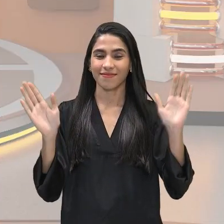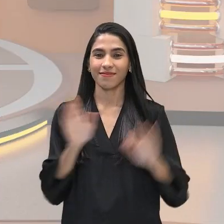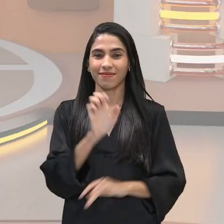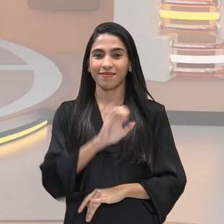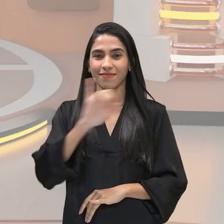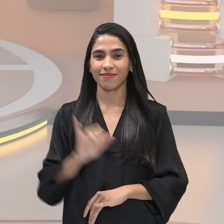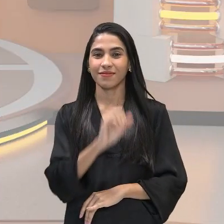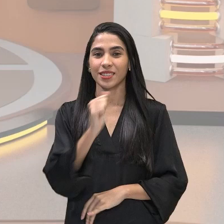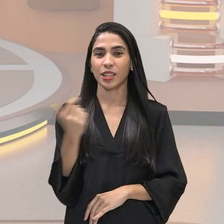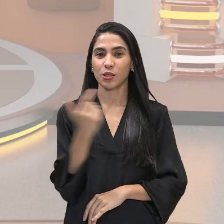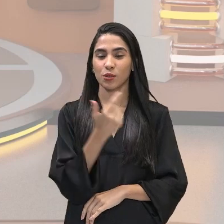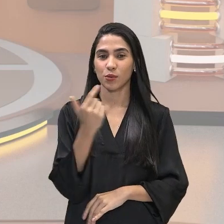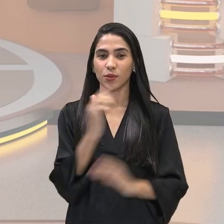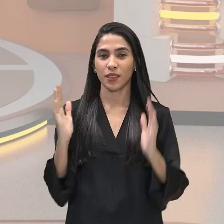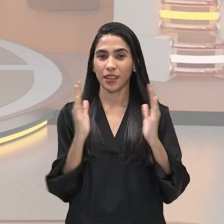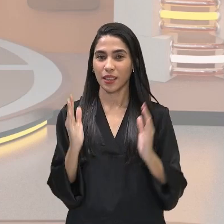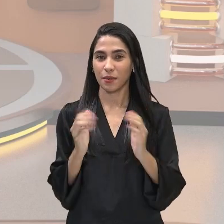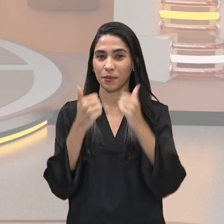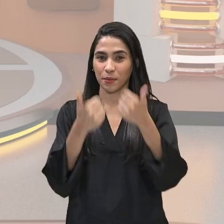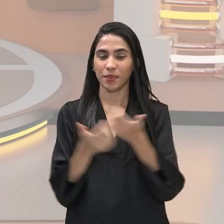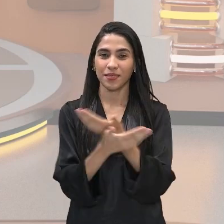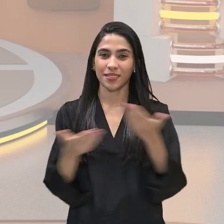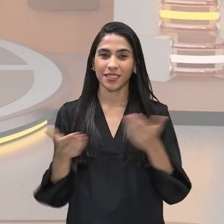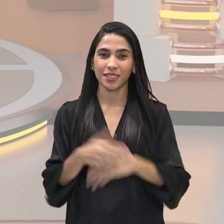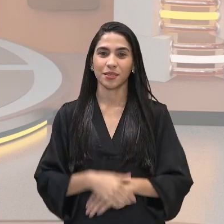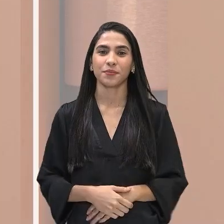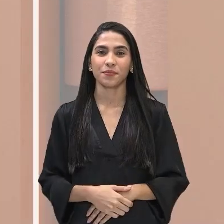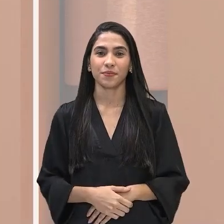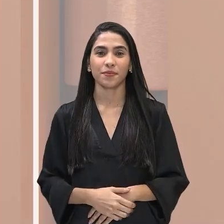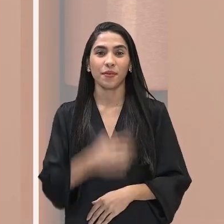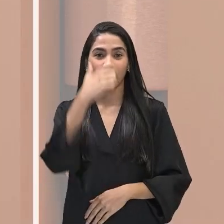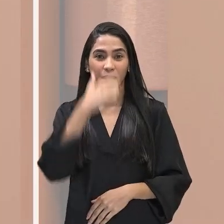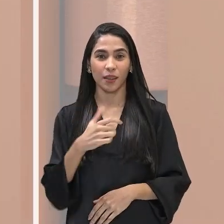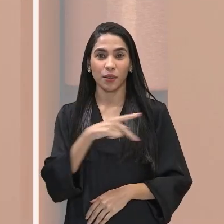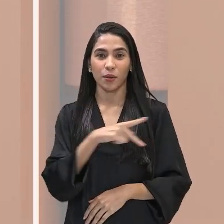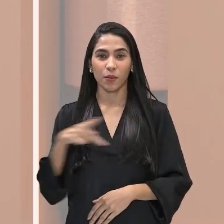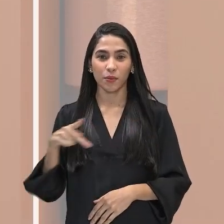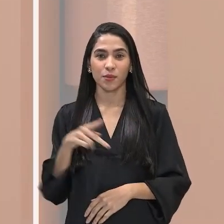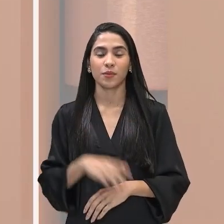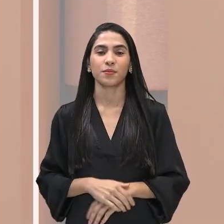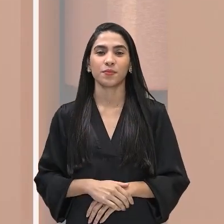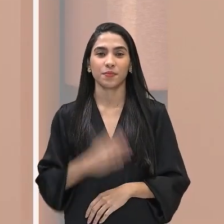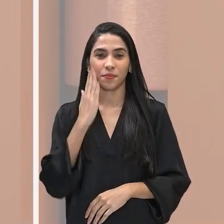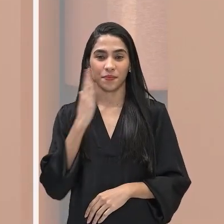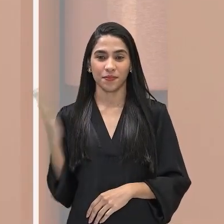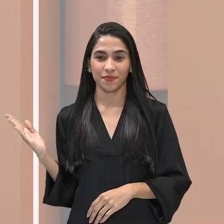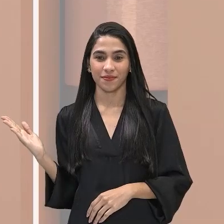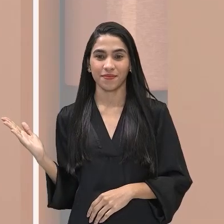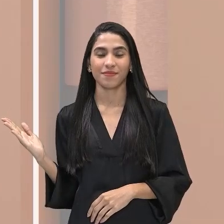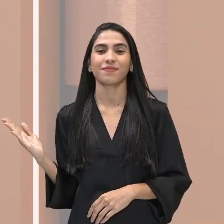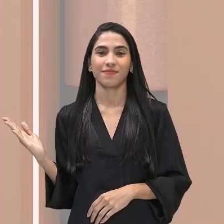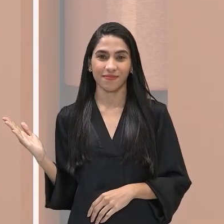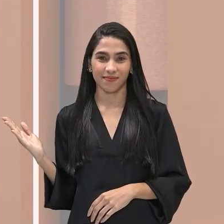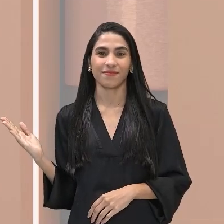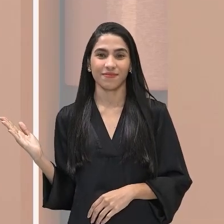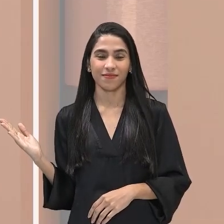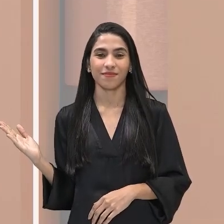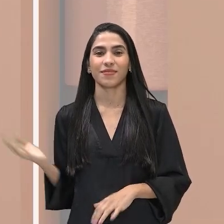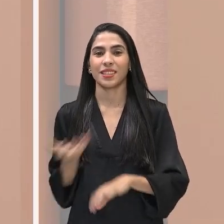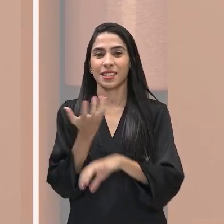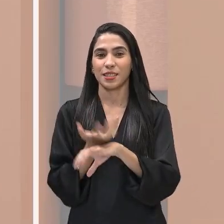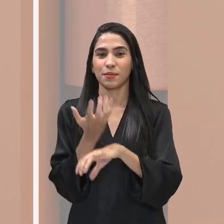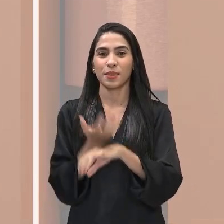Colégio, segunda fase, tudo bem com vocês? Eu sou o professor Rosângelo Assis, professor